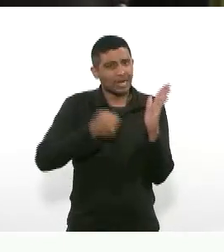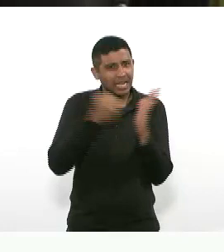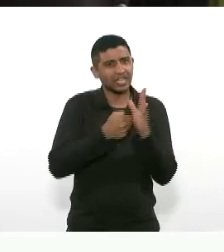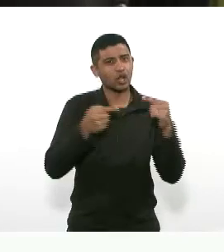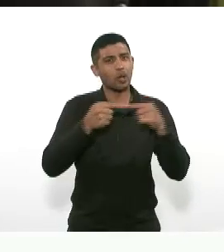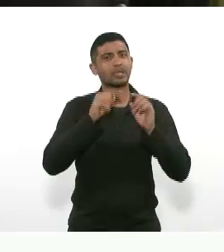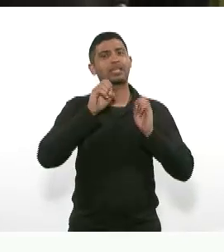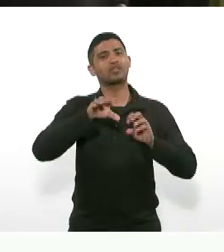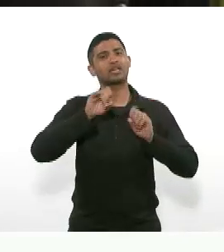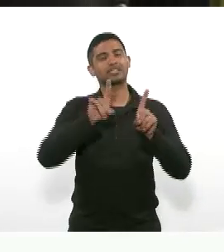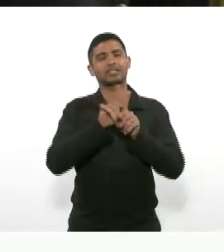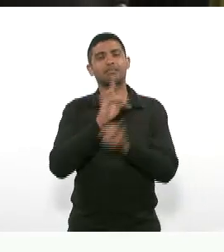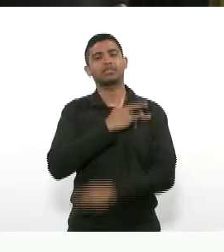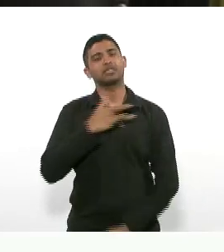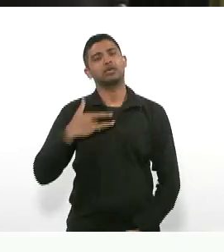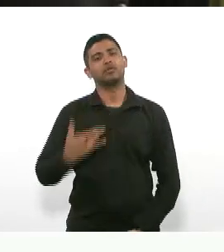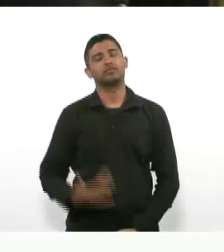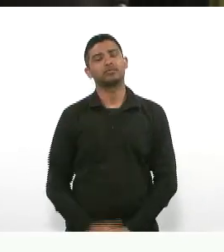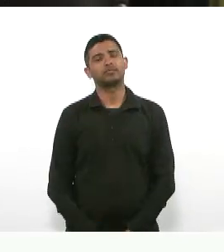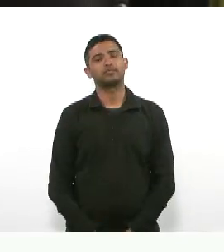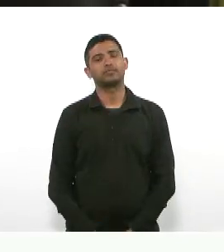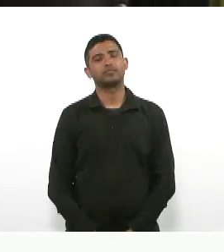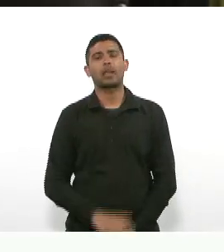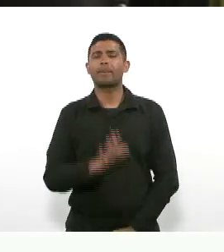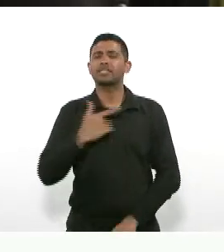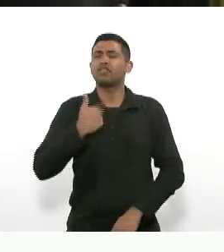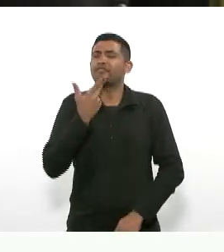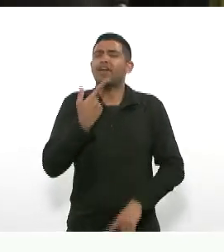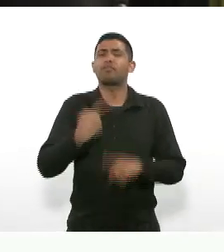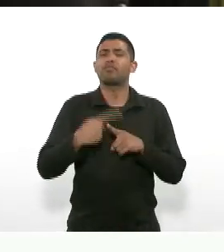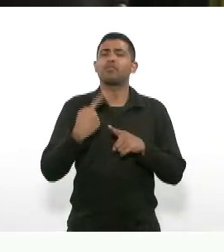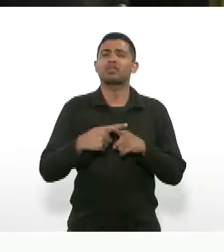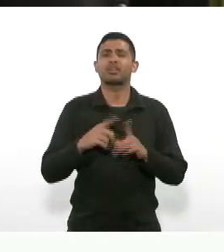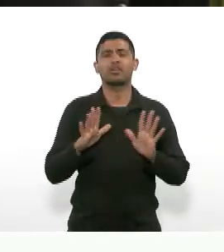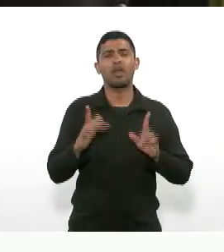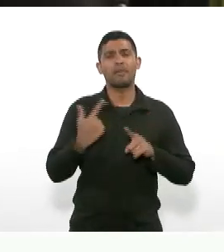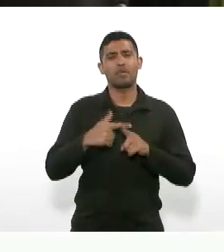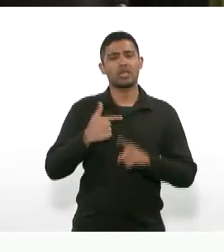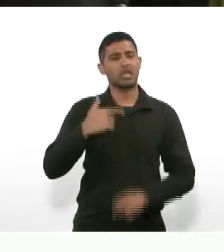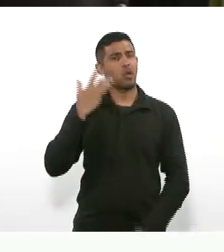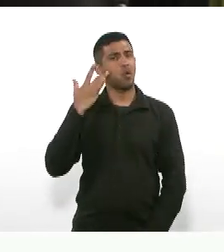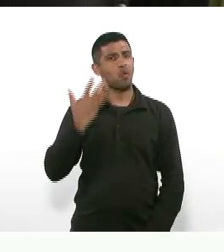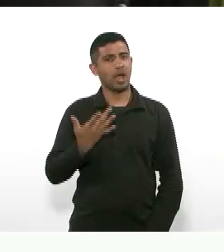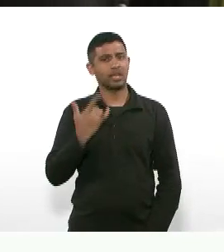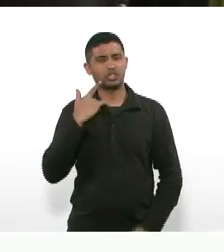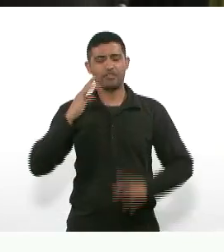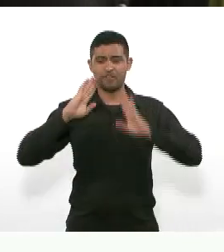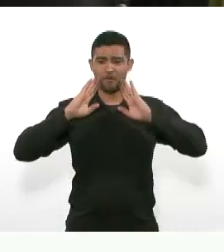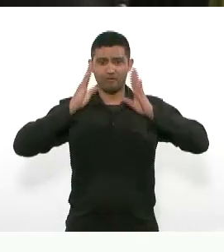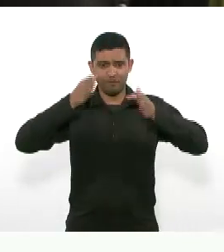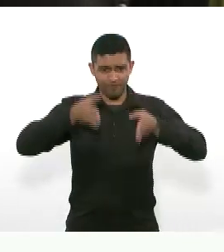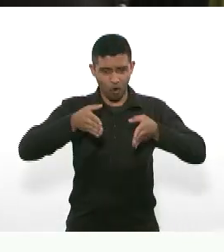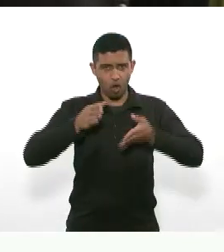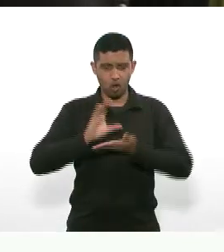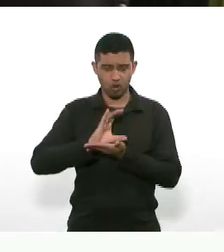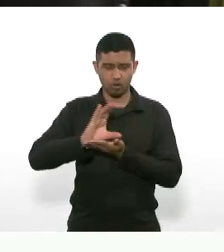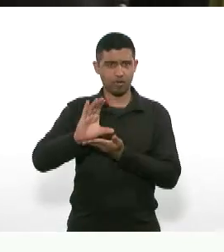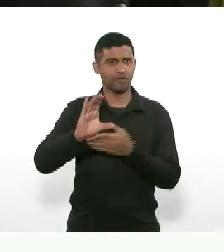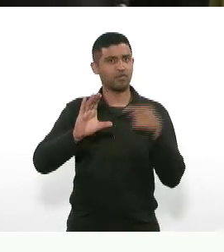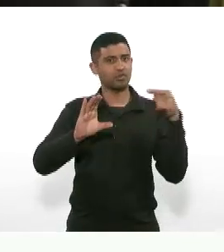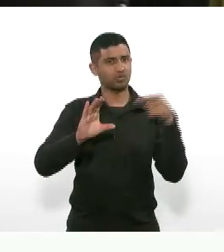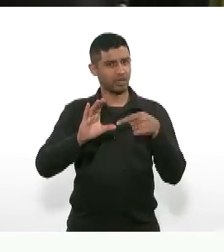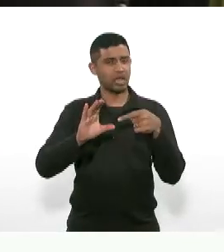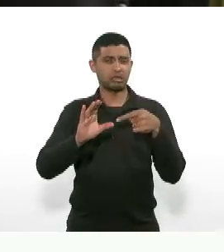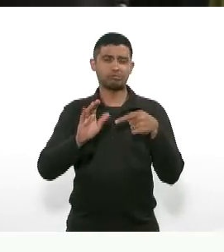e da saúde, né? Por que eu digo isso? Porque eu acho que a finalidade desse fundo se assemelha a